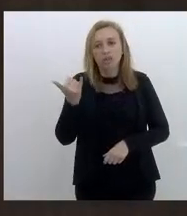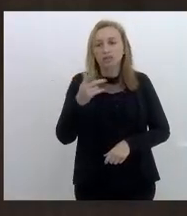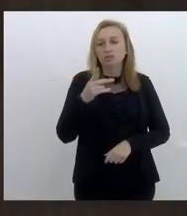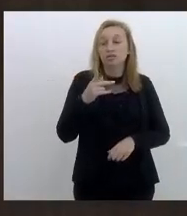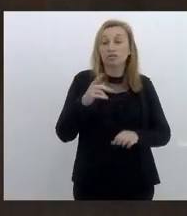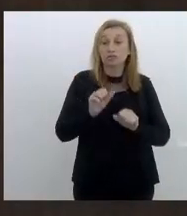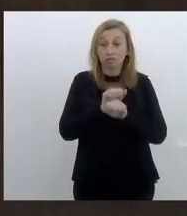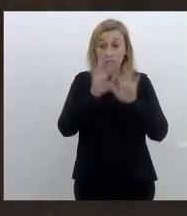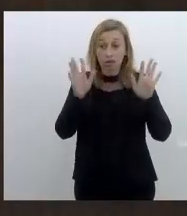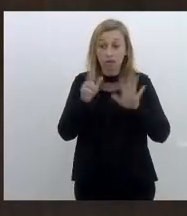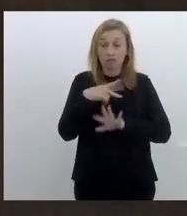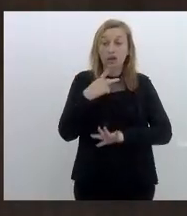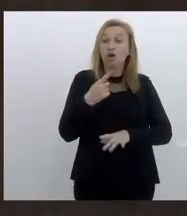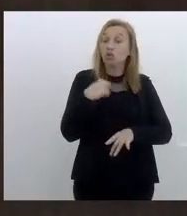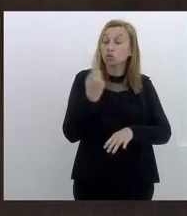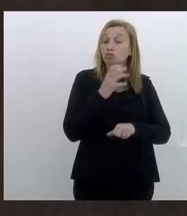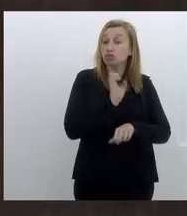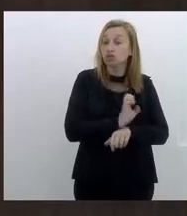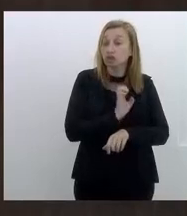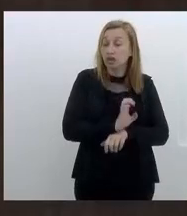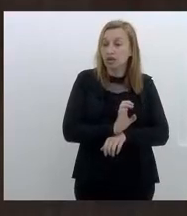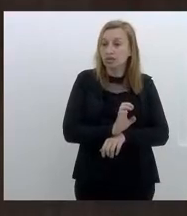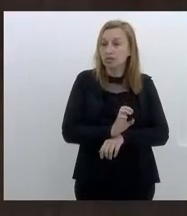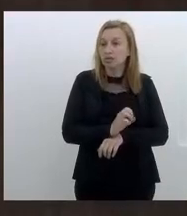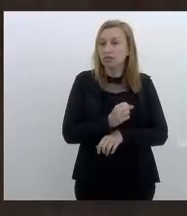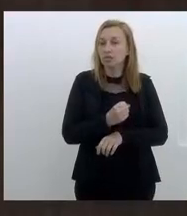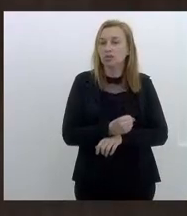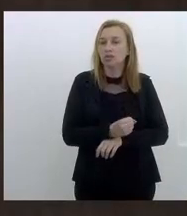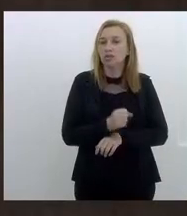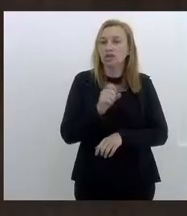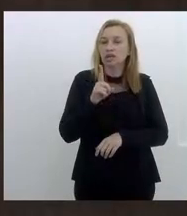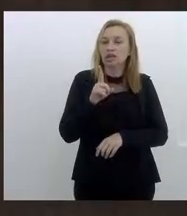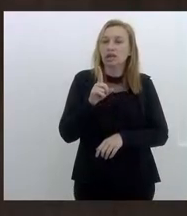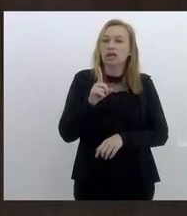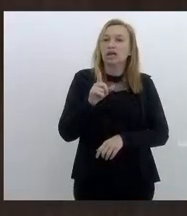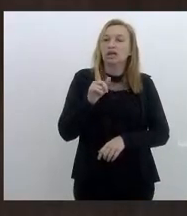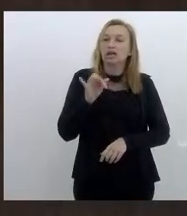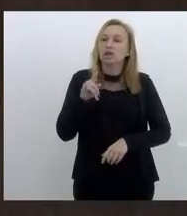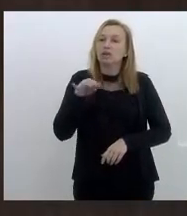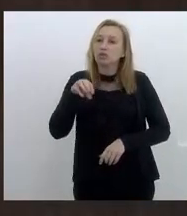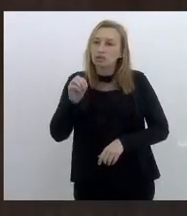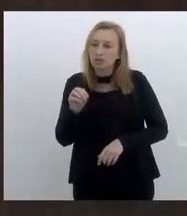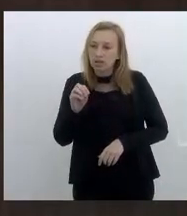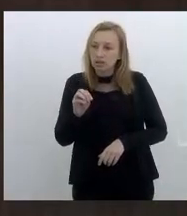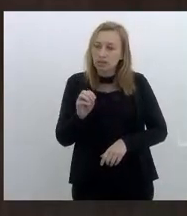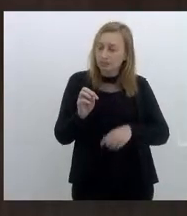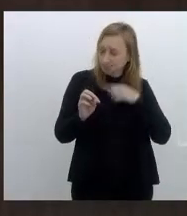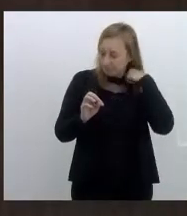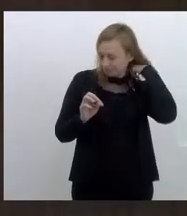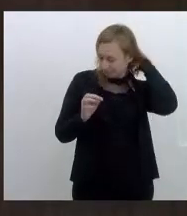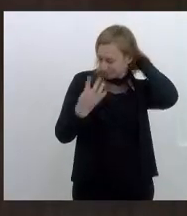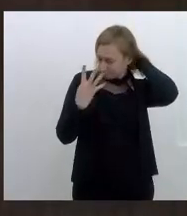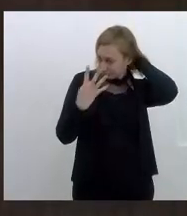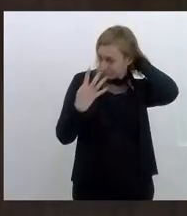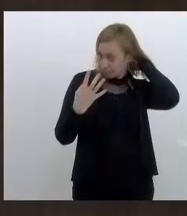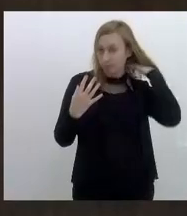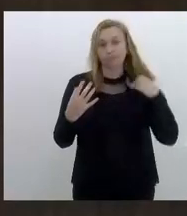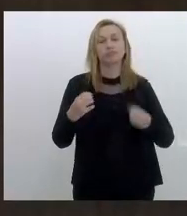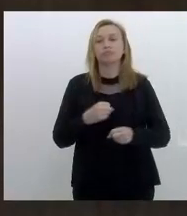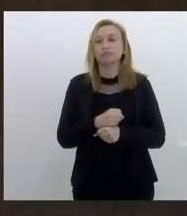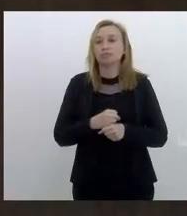ter essa clareza porque o nosso estado Aumentou a sua alíquota previdenciária há quatro anos como você já foi muito dito aqui